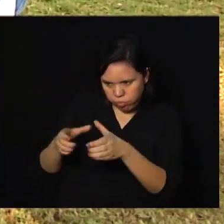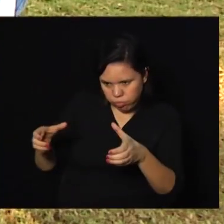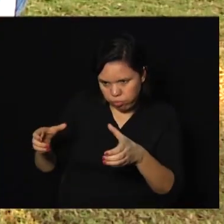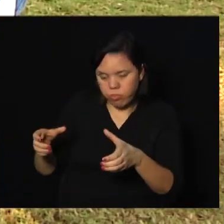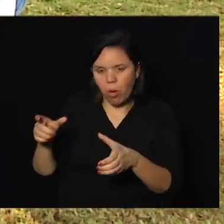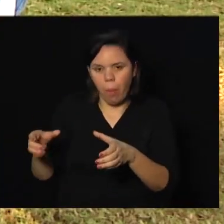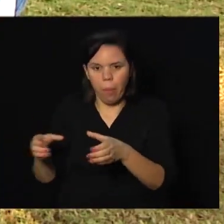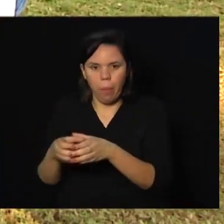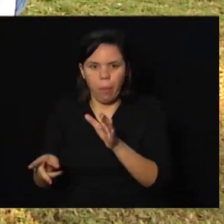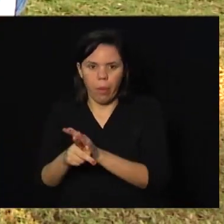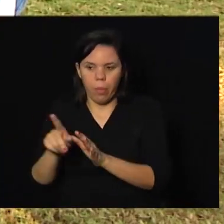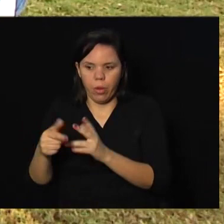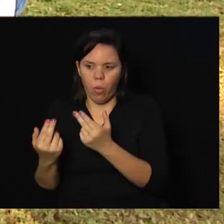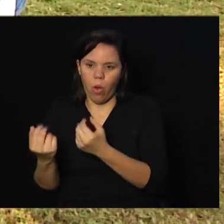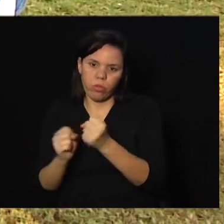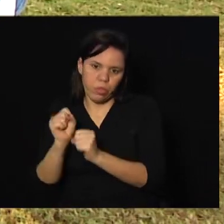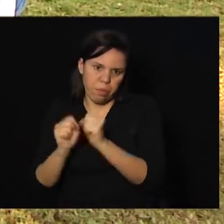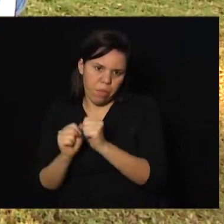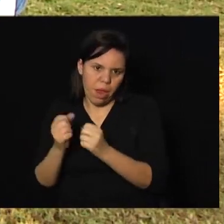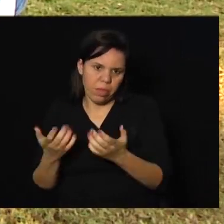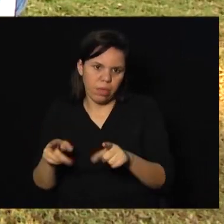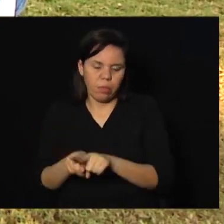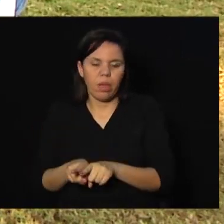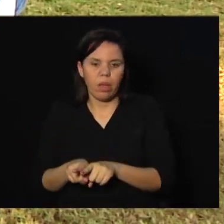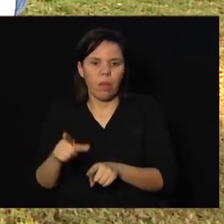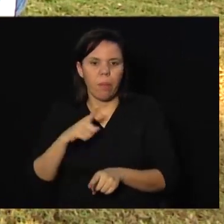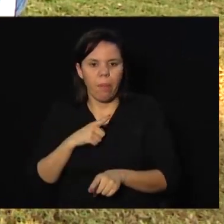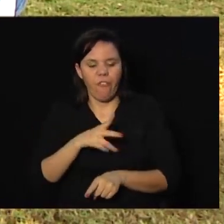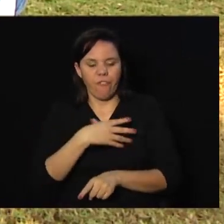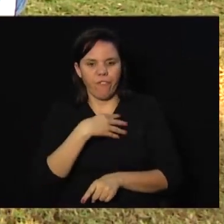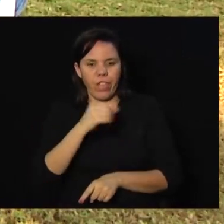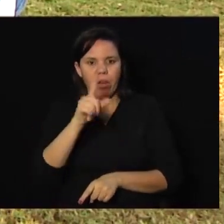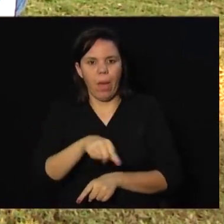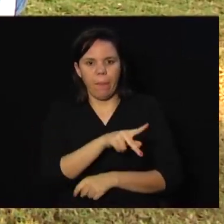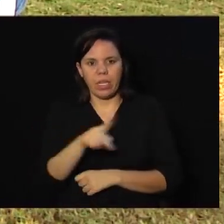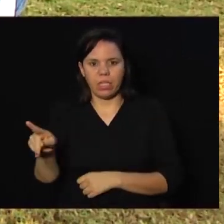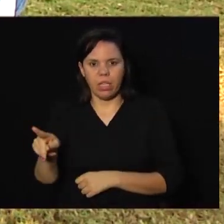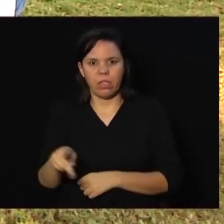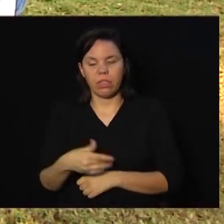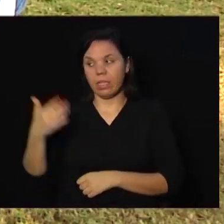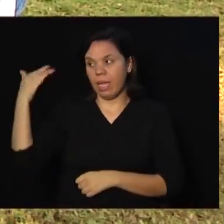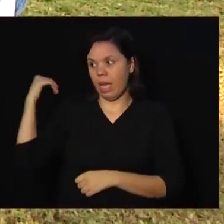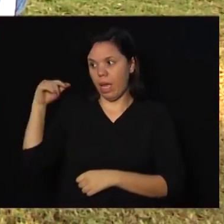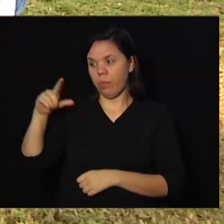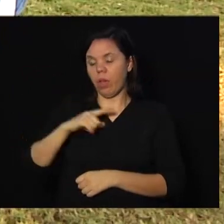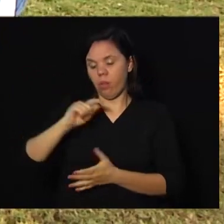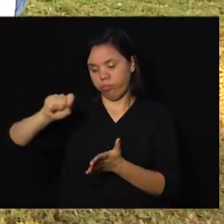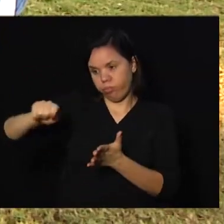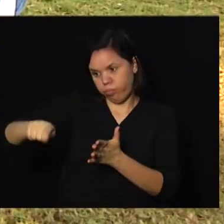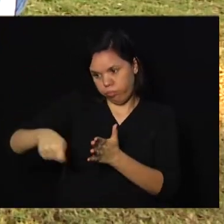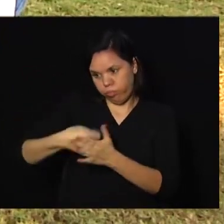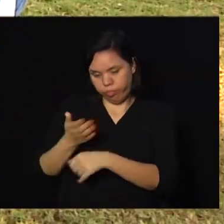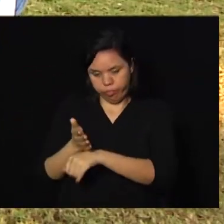clube empresa, né? E botei meu filho como presidente, ele foi até emancipado na época, não tinha 18